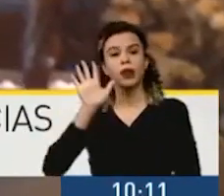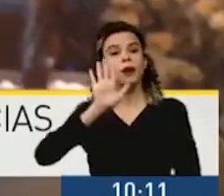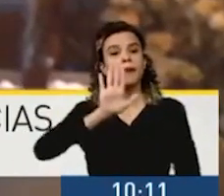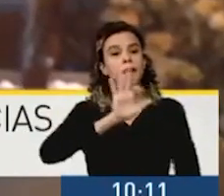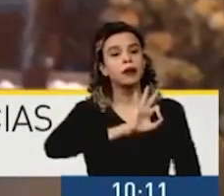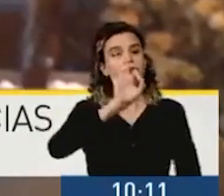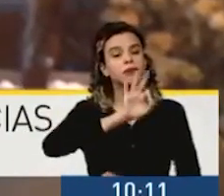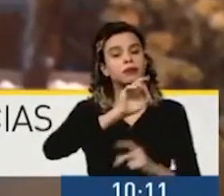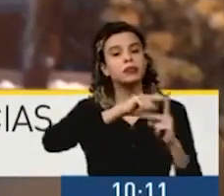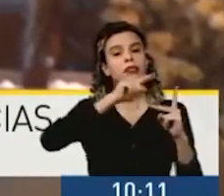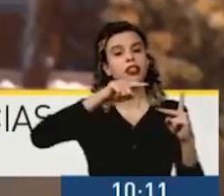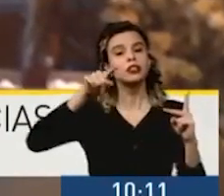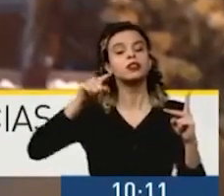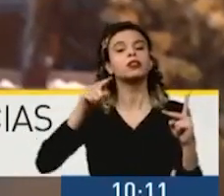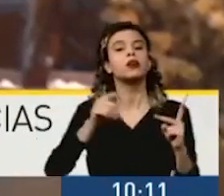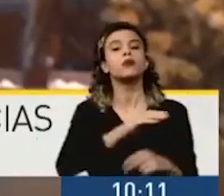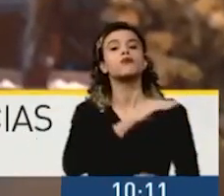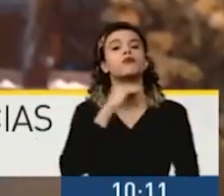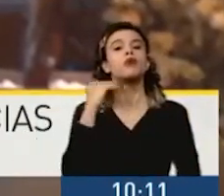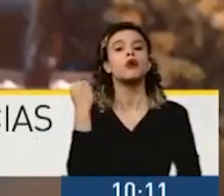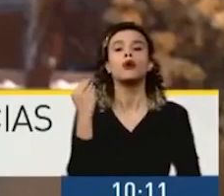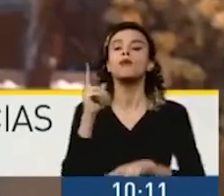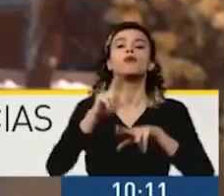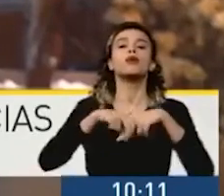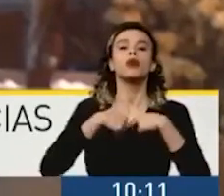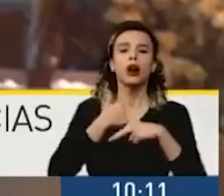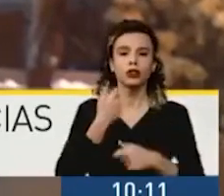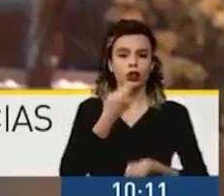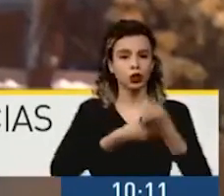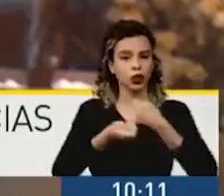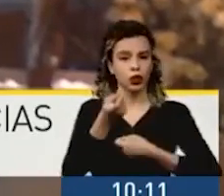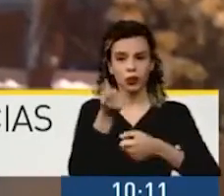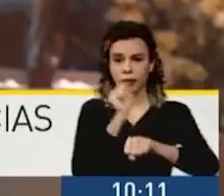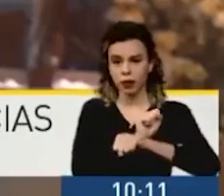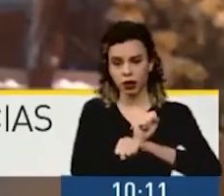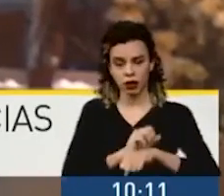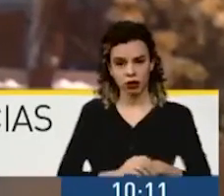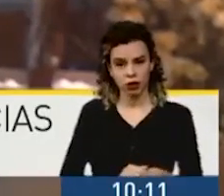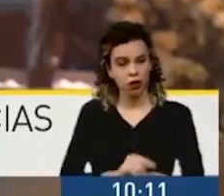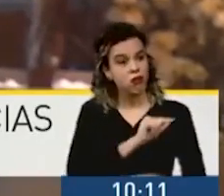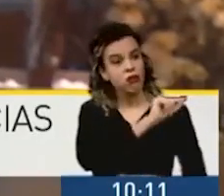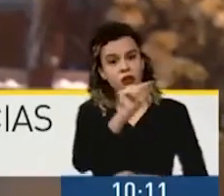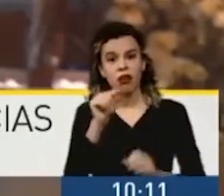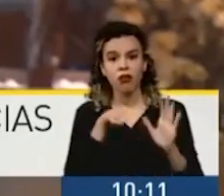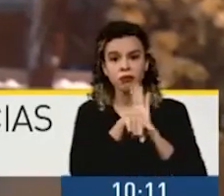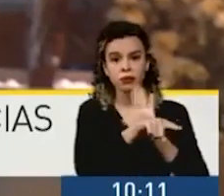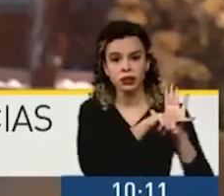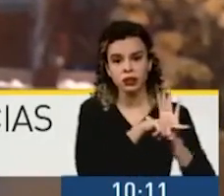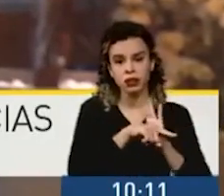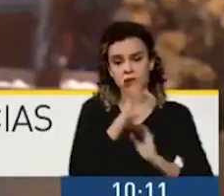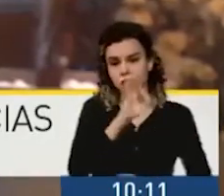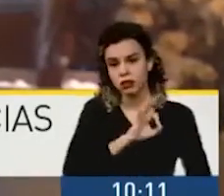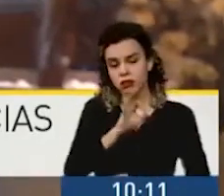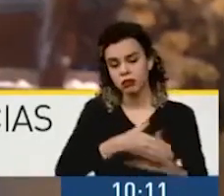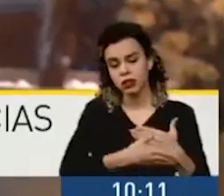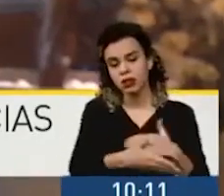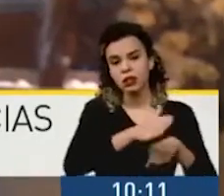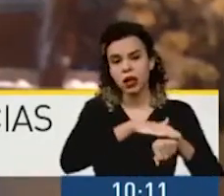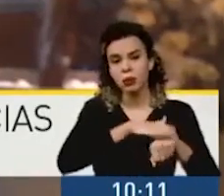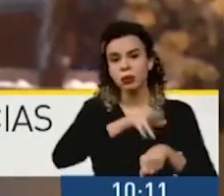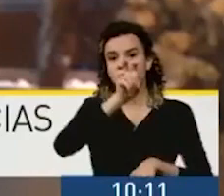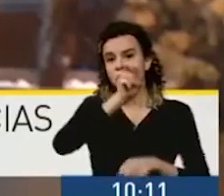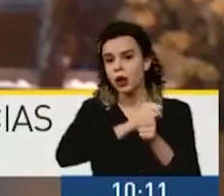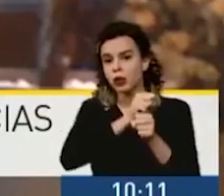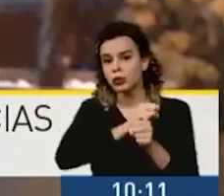das mortes provocadas pela paralisação econômica. Quem vai fazer essa estatística e por quanto tempo? 5 anos?